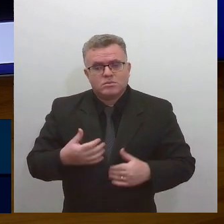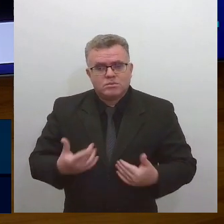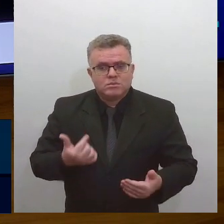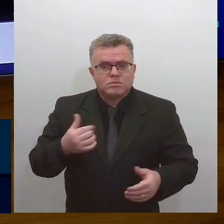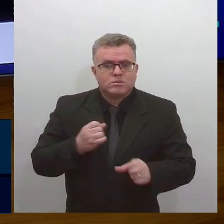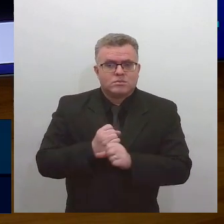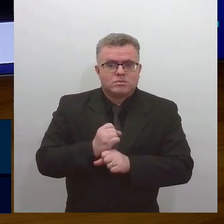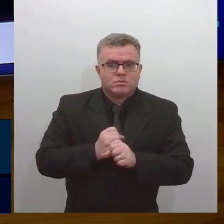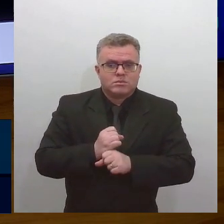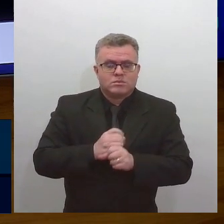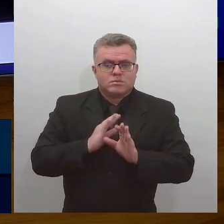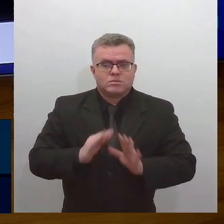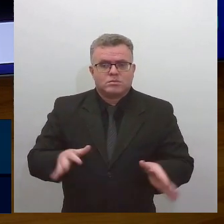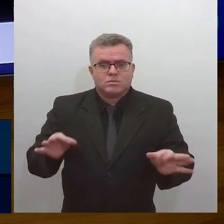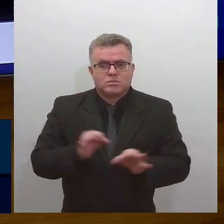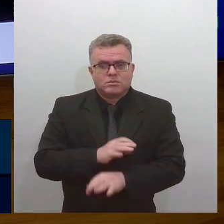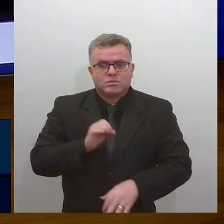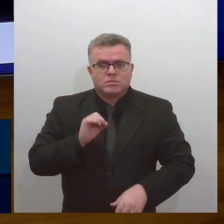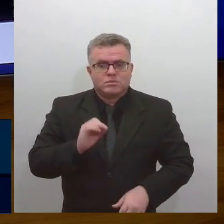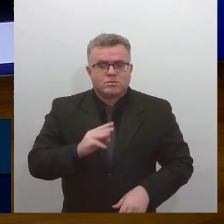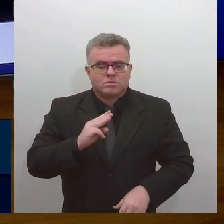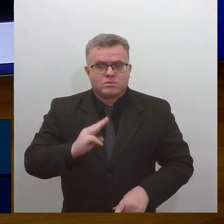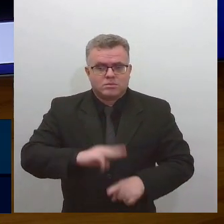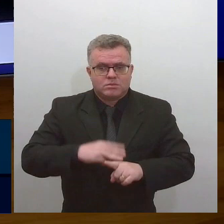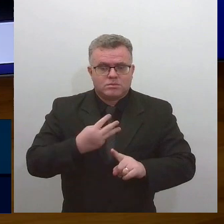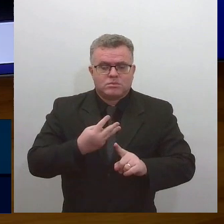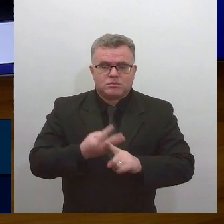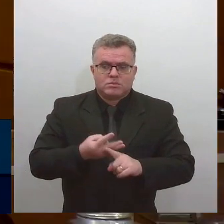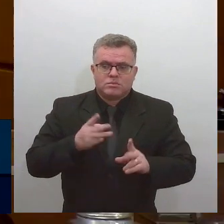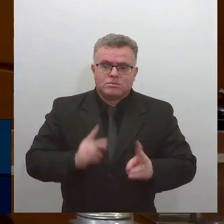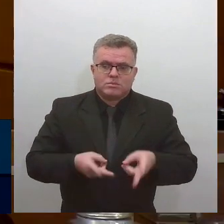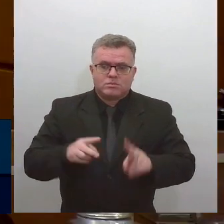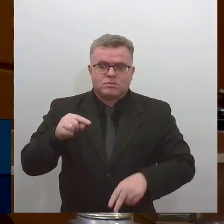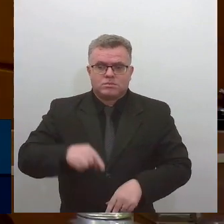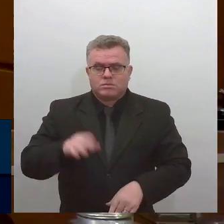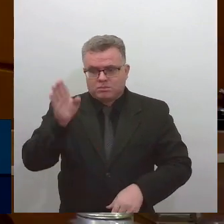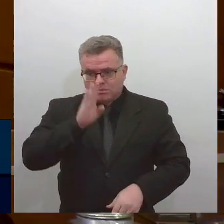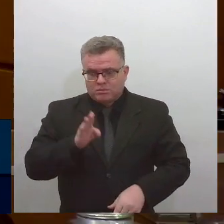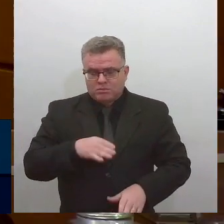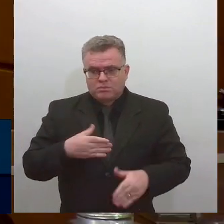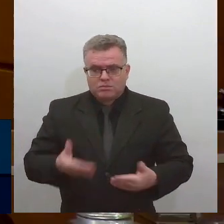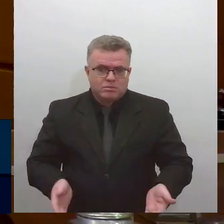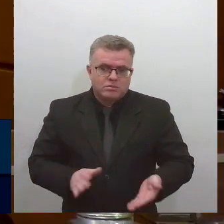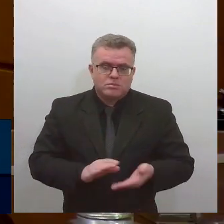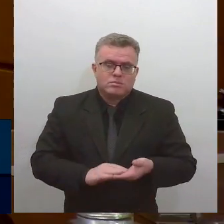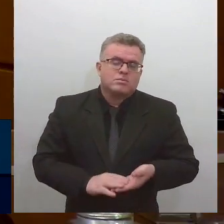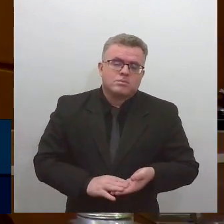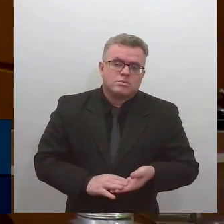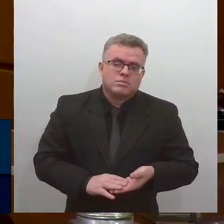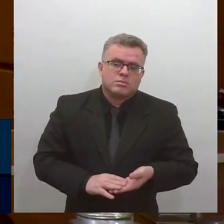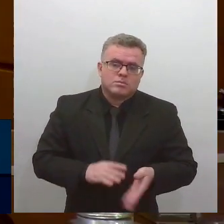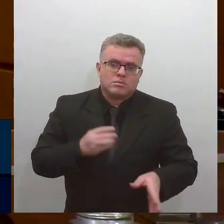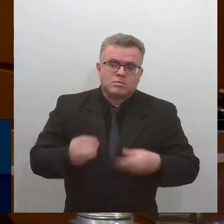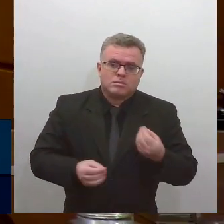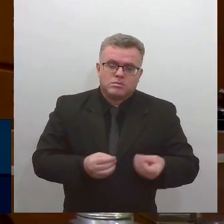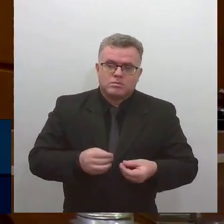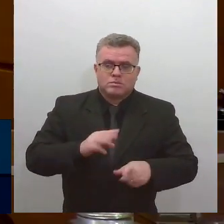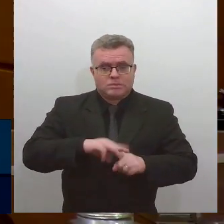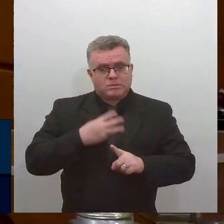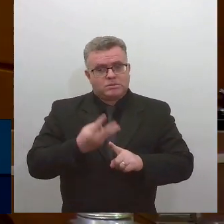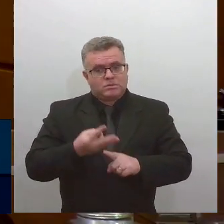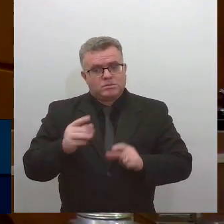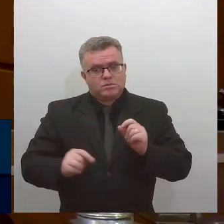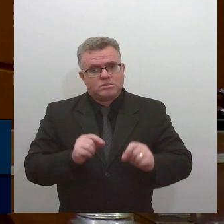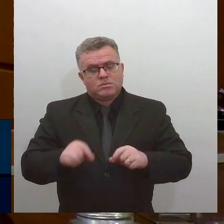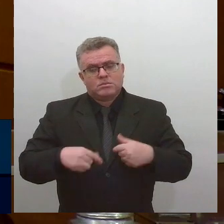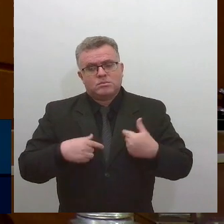nossa Frota Viária no Brasil vou repetir a gente triplicou ou seja onde passava um carro onde passava um